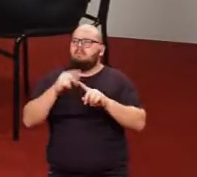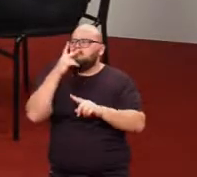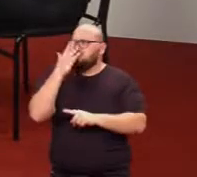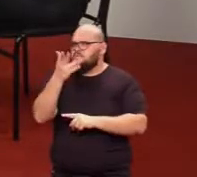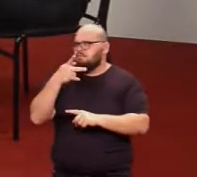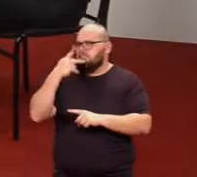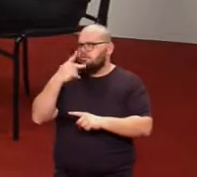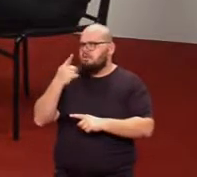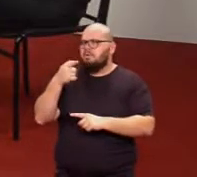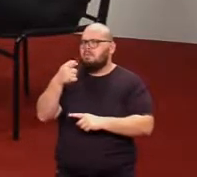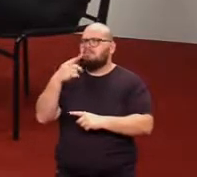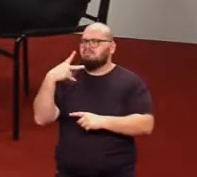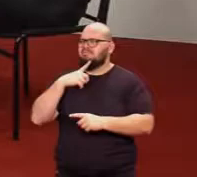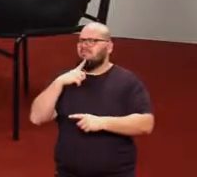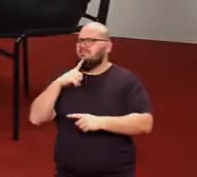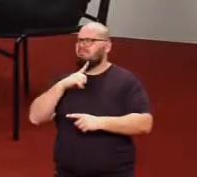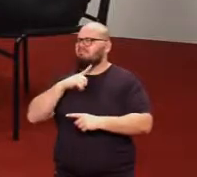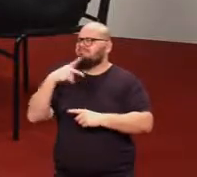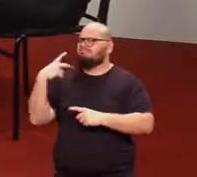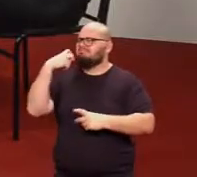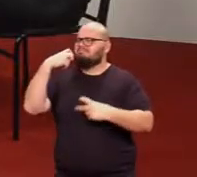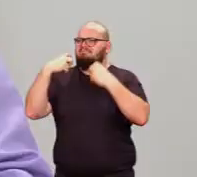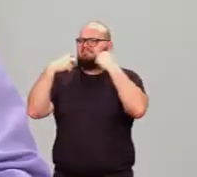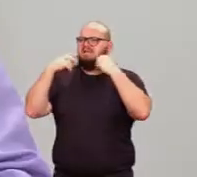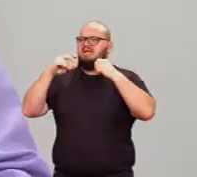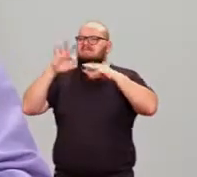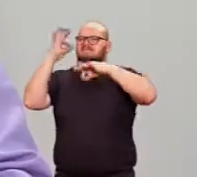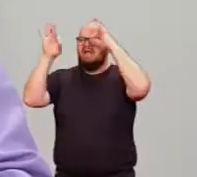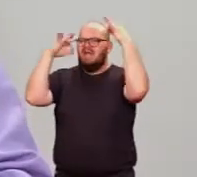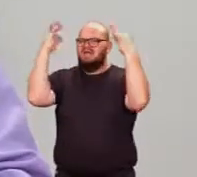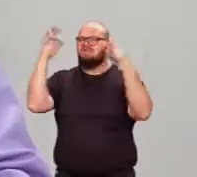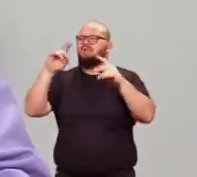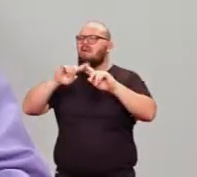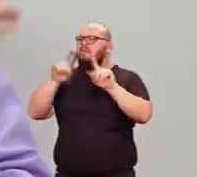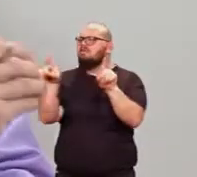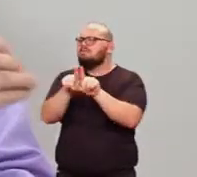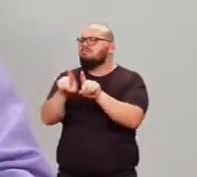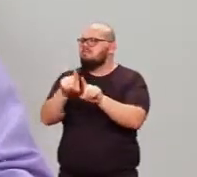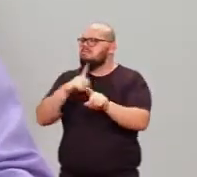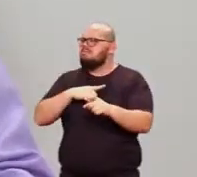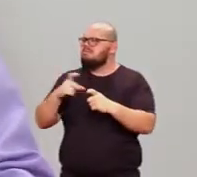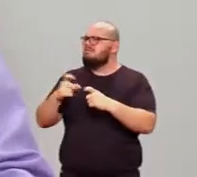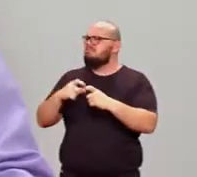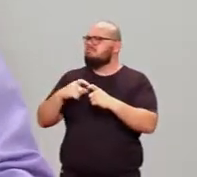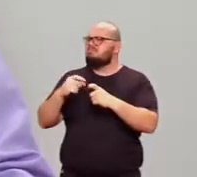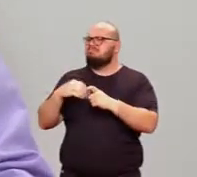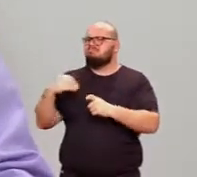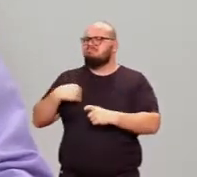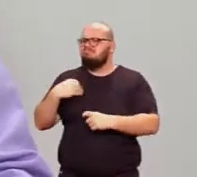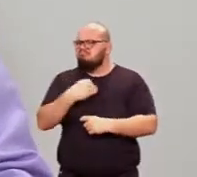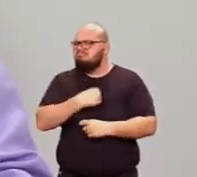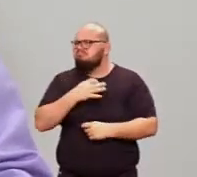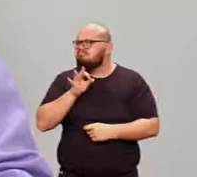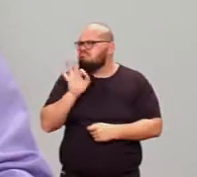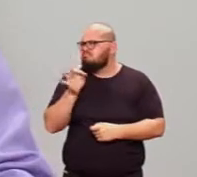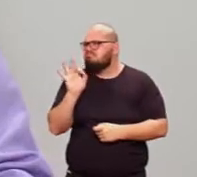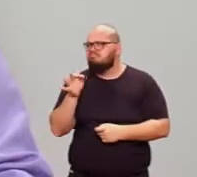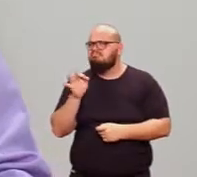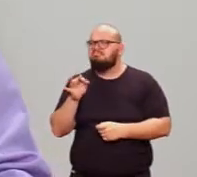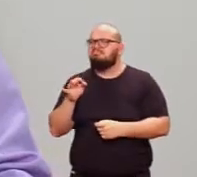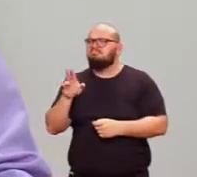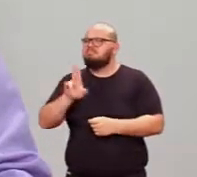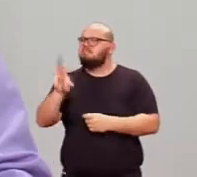ela também, como você acabou de falar, tem um aspecto não só estético, e sobre isso eu quero falar em seguida, mas também tem um aspecto,